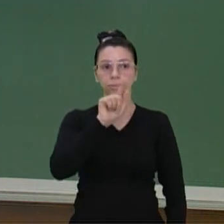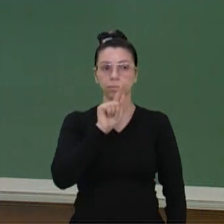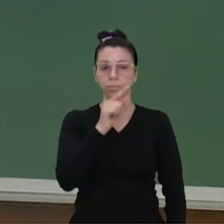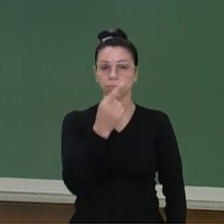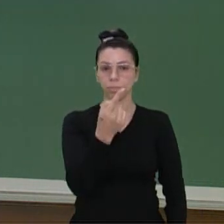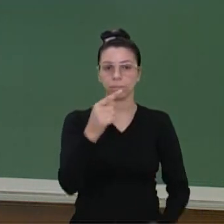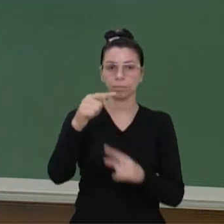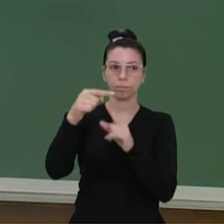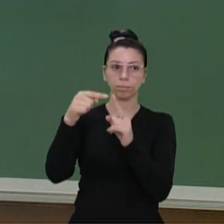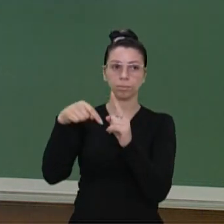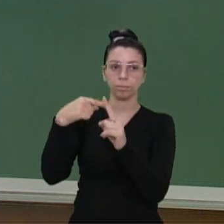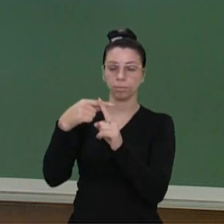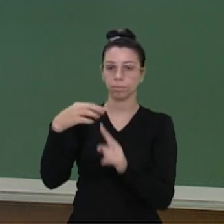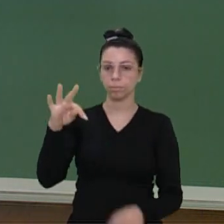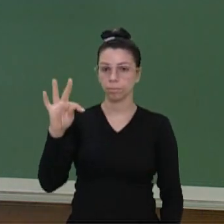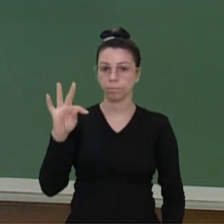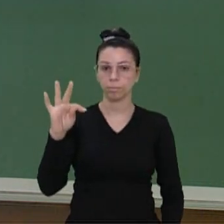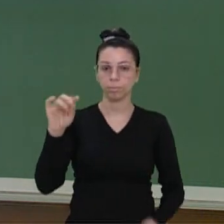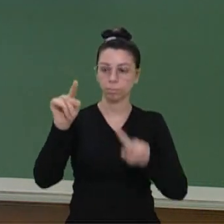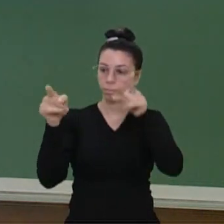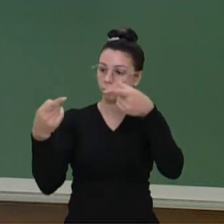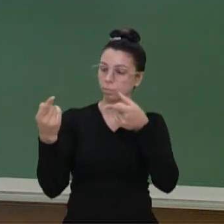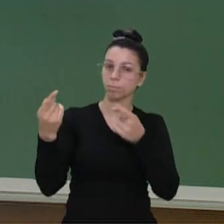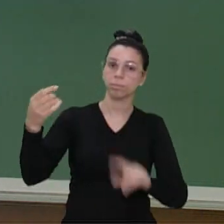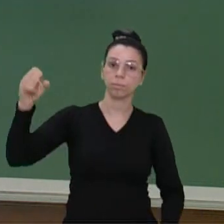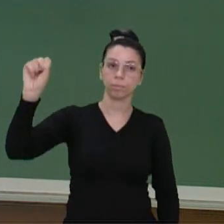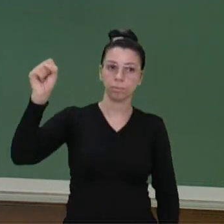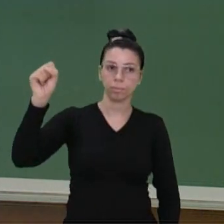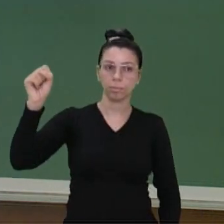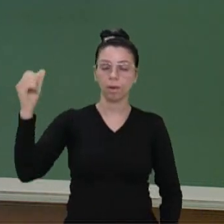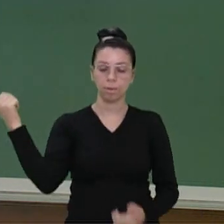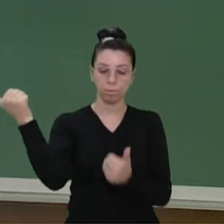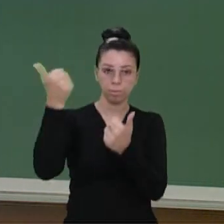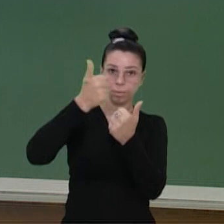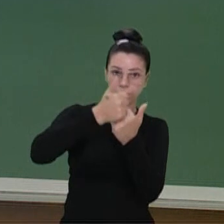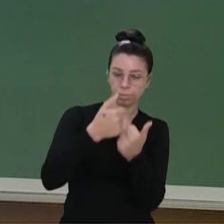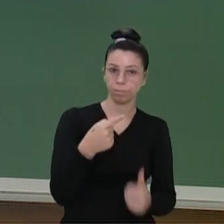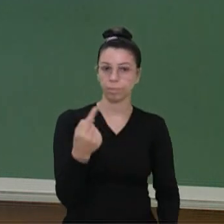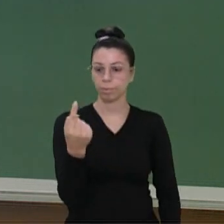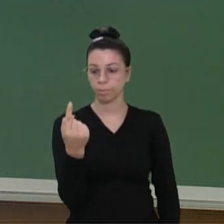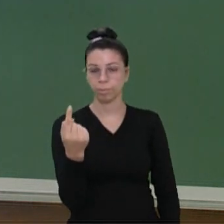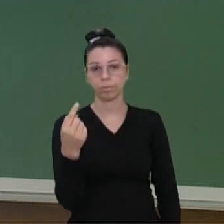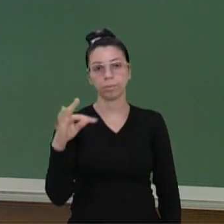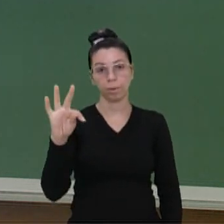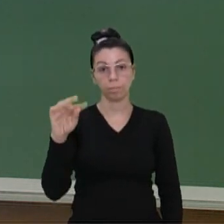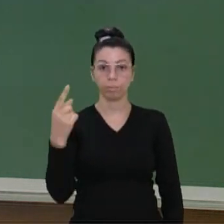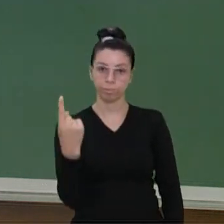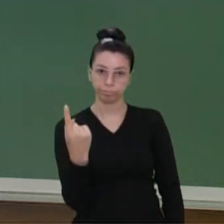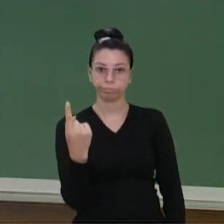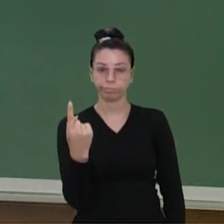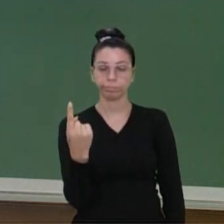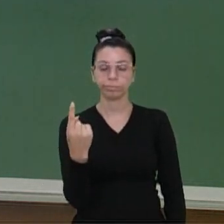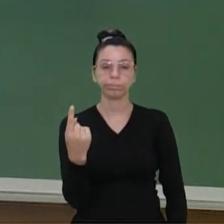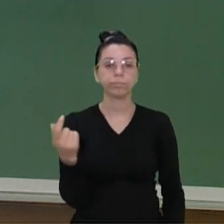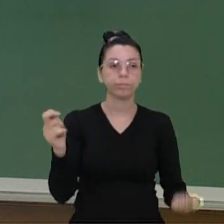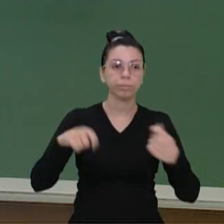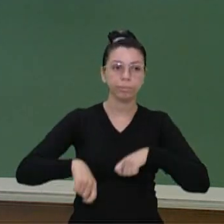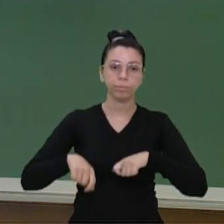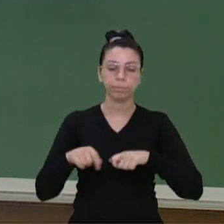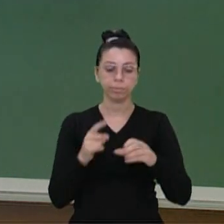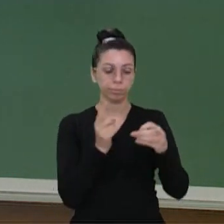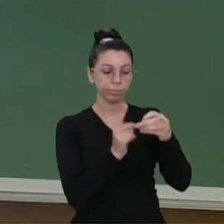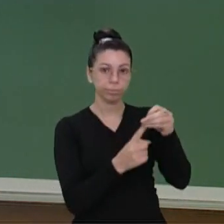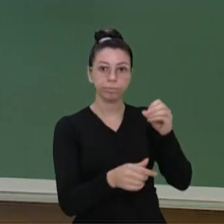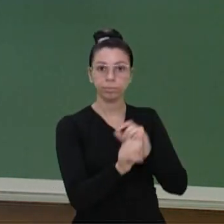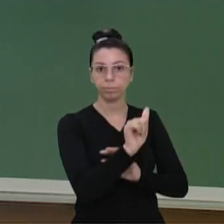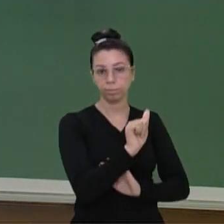6 na base 8. Vamos resolver. Substituindo por 1, o t por 1, nós vamos ter cidade